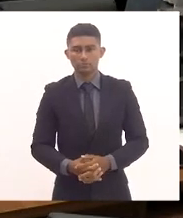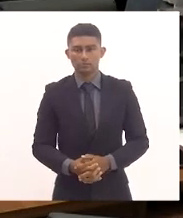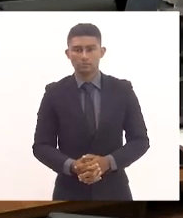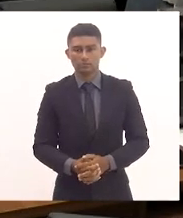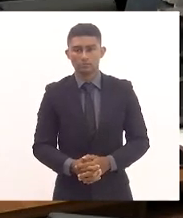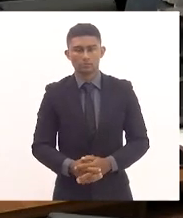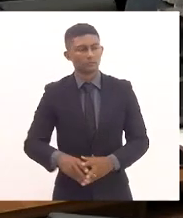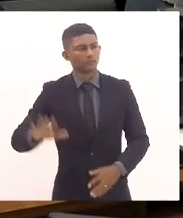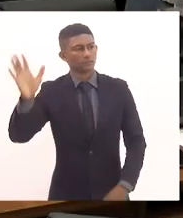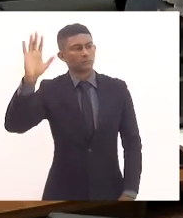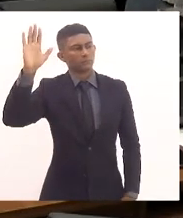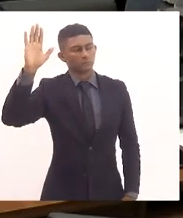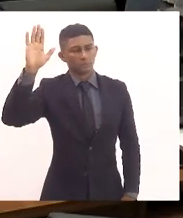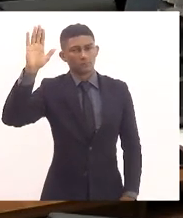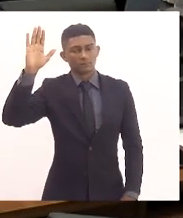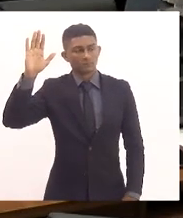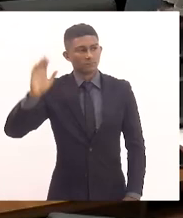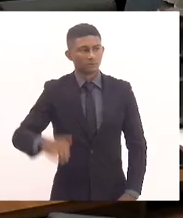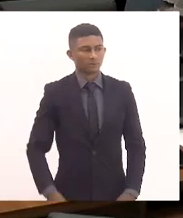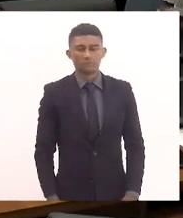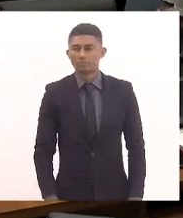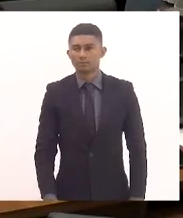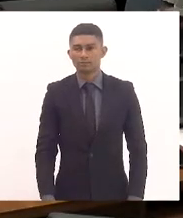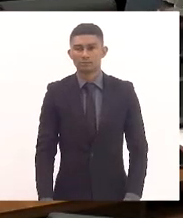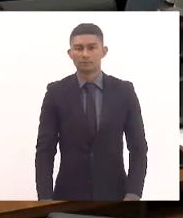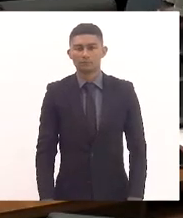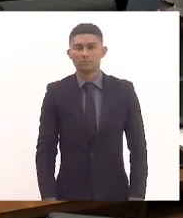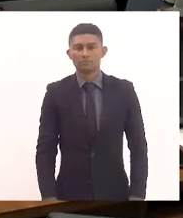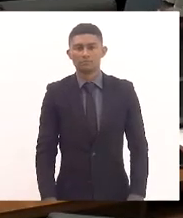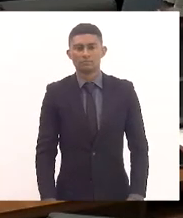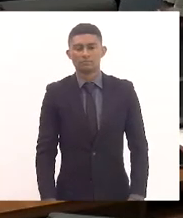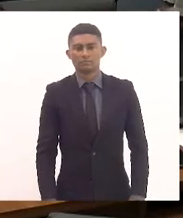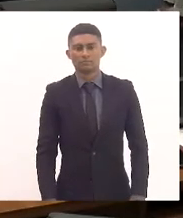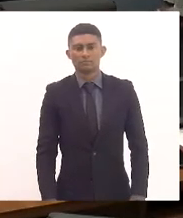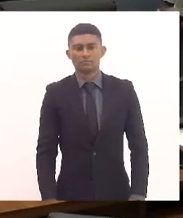Senhor presidente, pela ordem, se tiver condição...